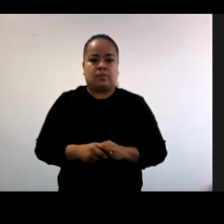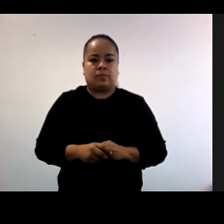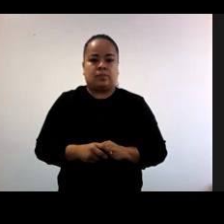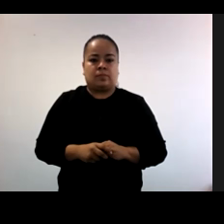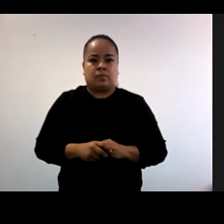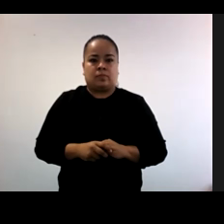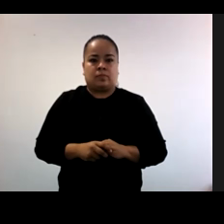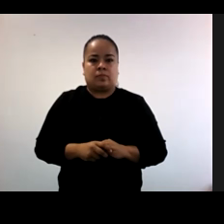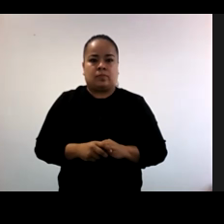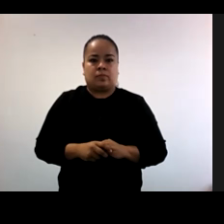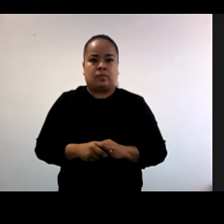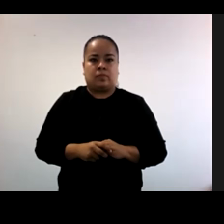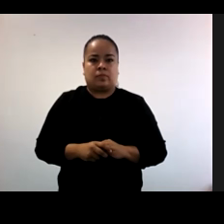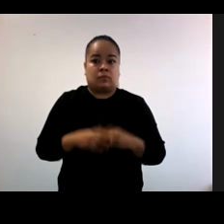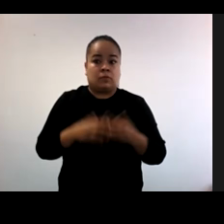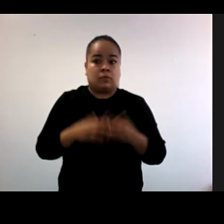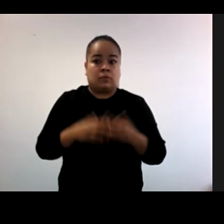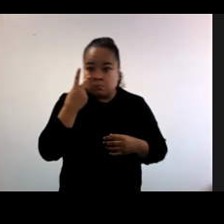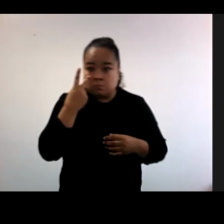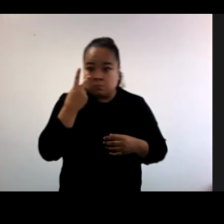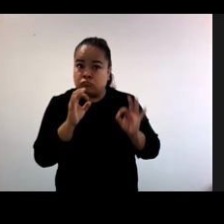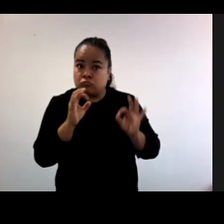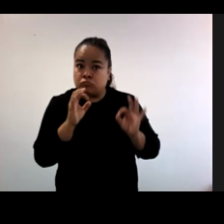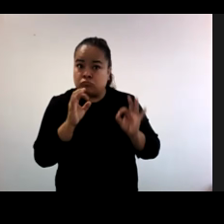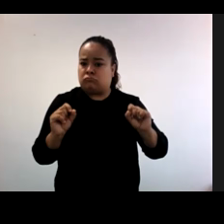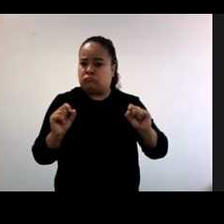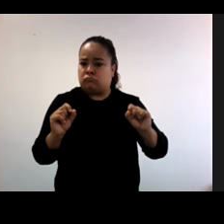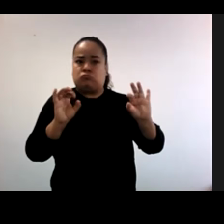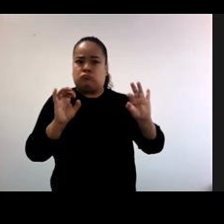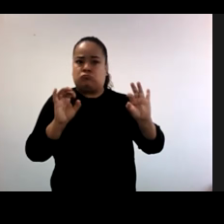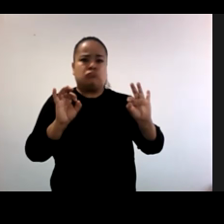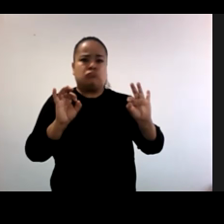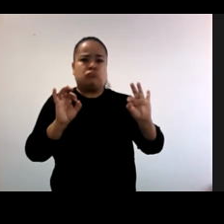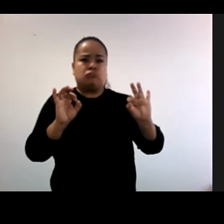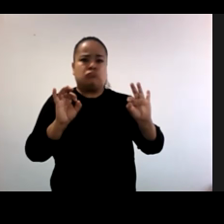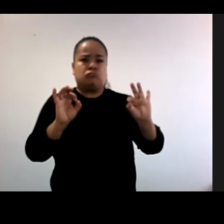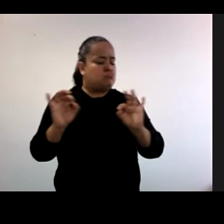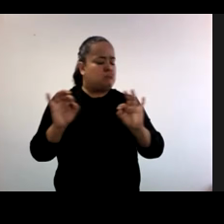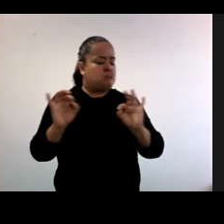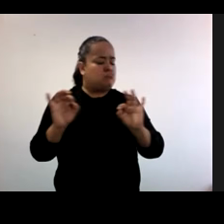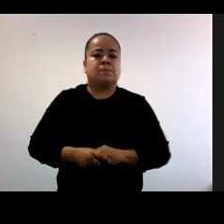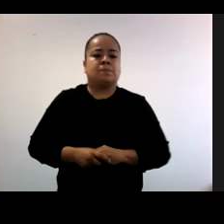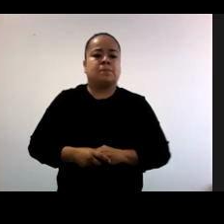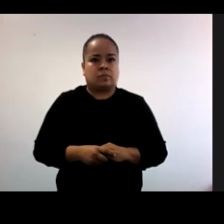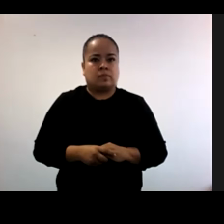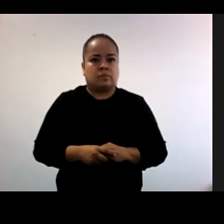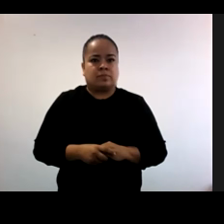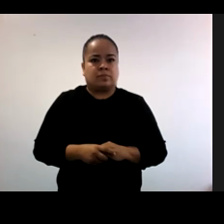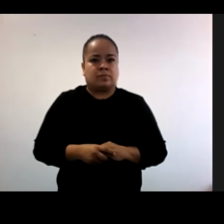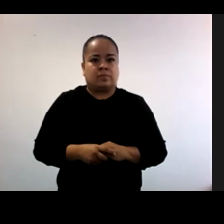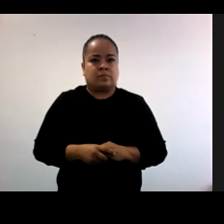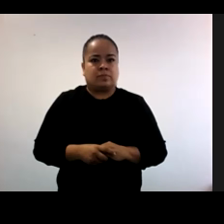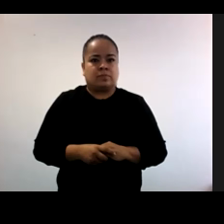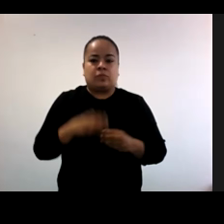Me confirma, Alex, que vocês podem ver a apresentação? Sim, muito bem, muito bem. Bom dia.